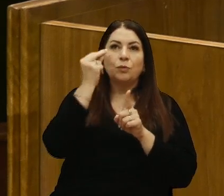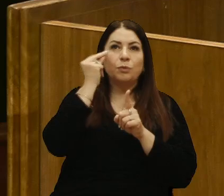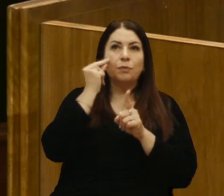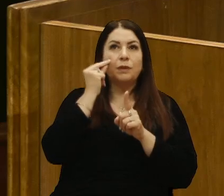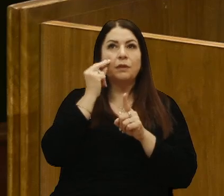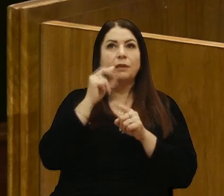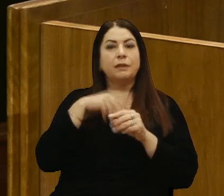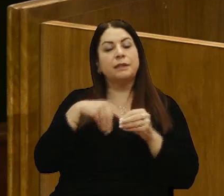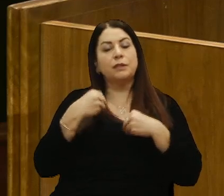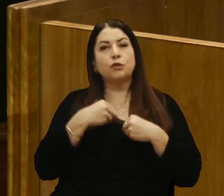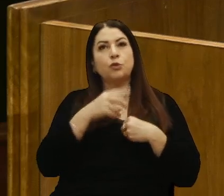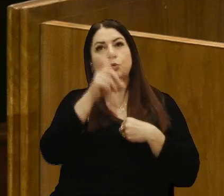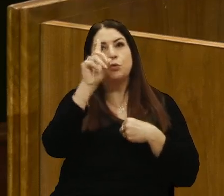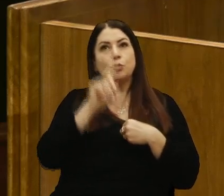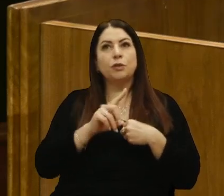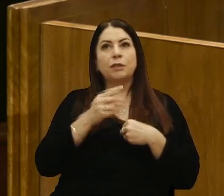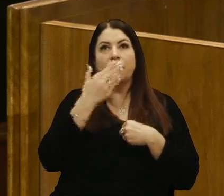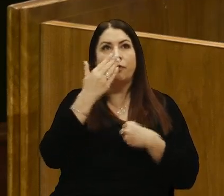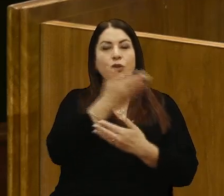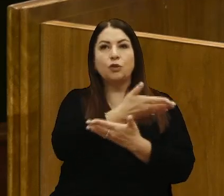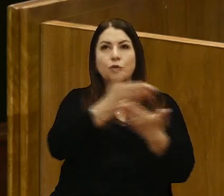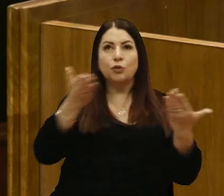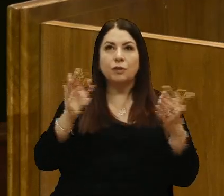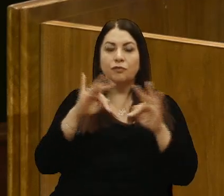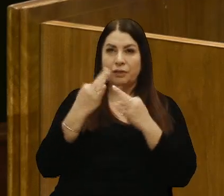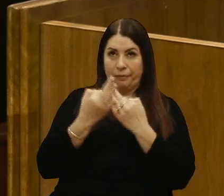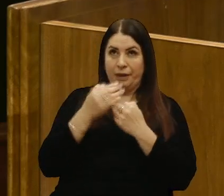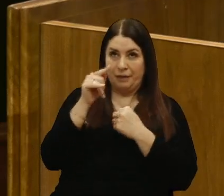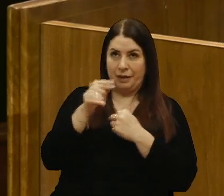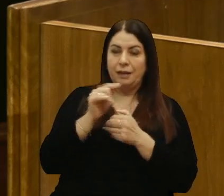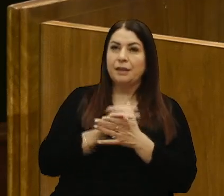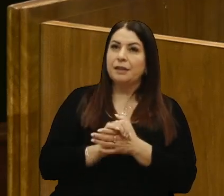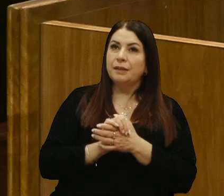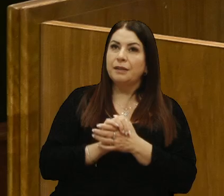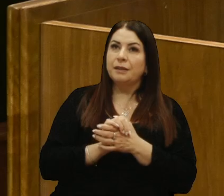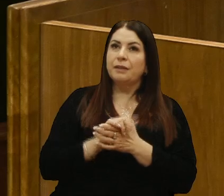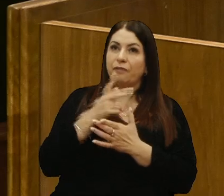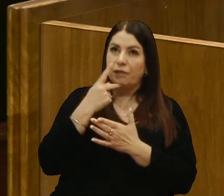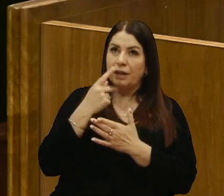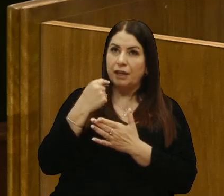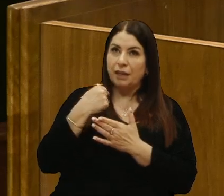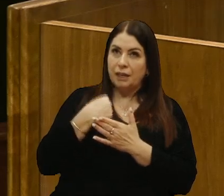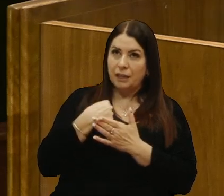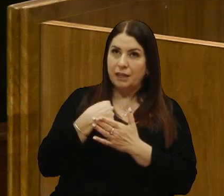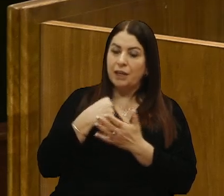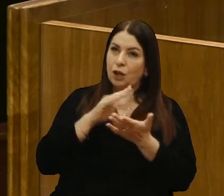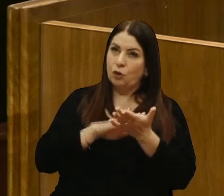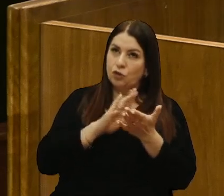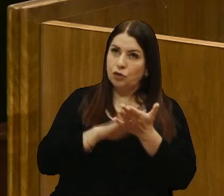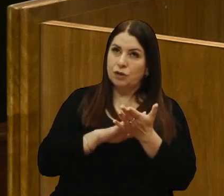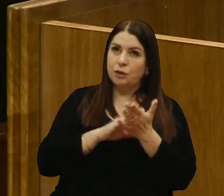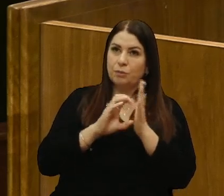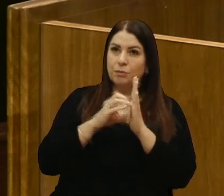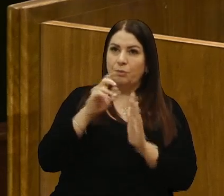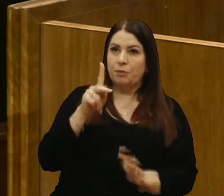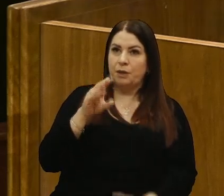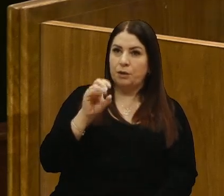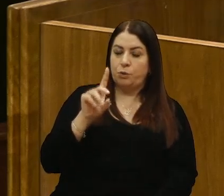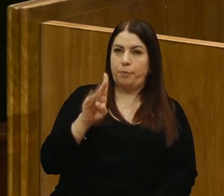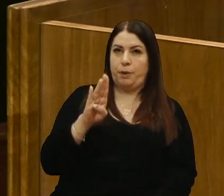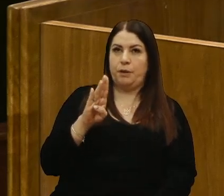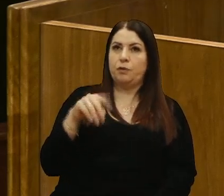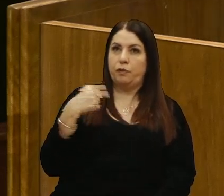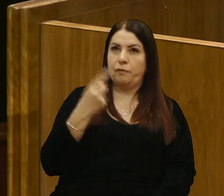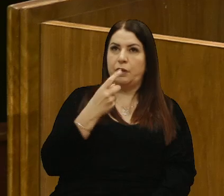no direito de, na frente de todas aquelas famílias que estavam lá, dizer que elogiar o nosso trabalho enquanto bancário do PCdoB, disse que